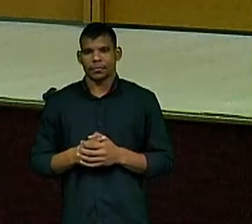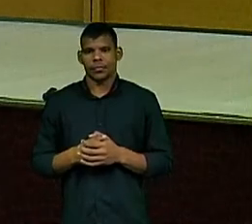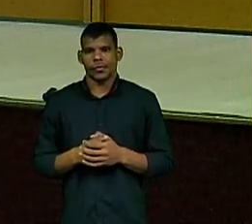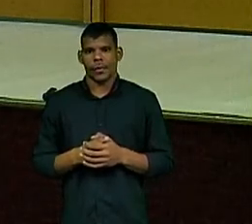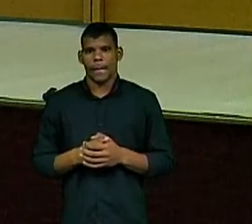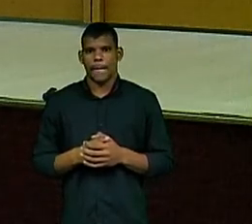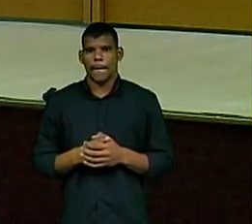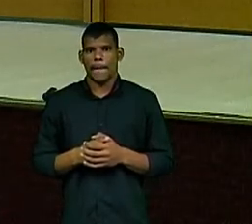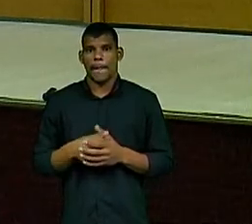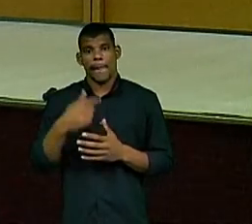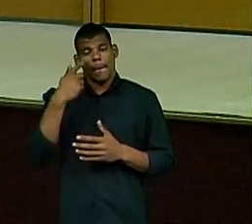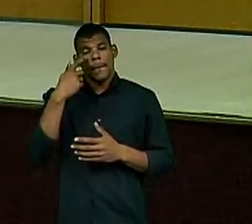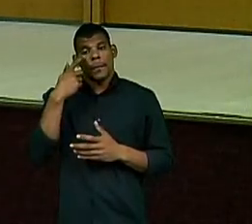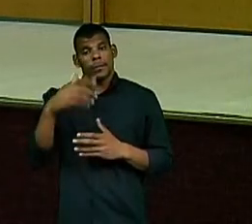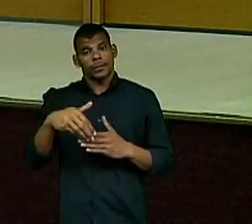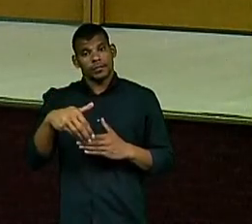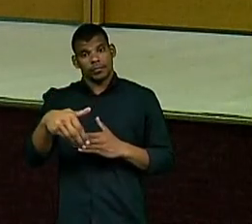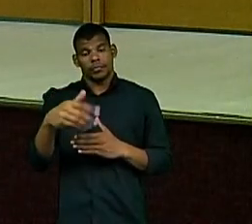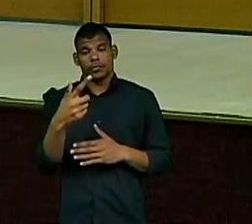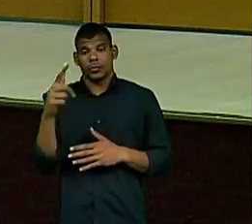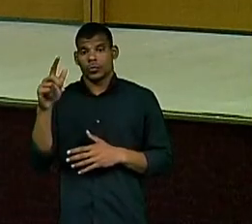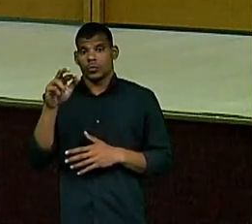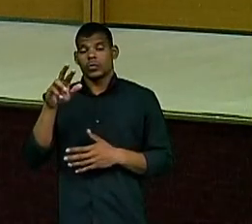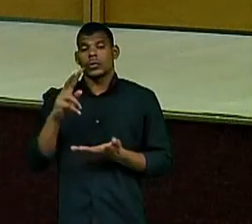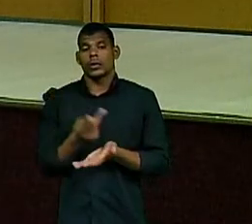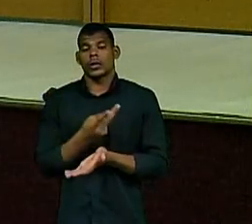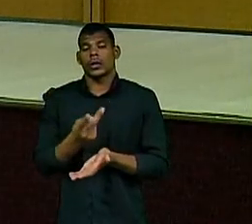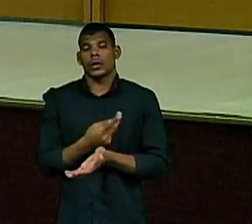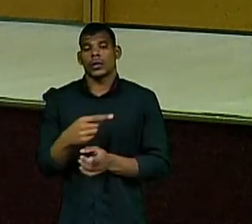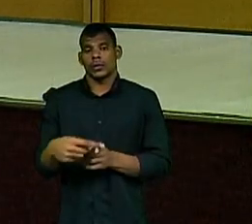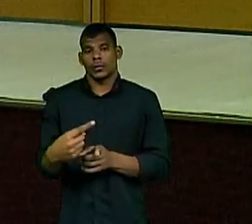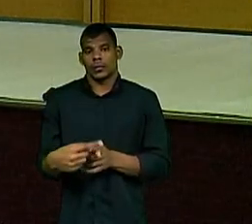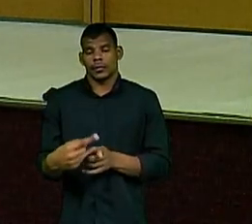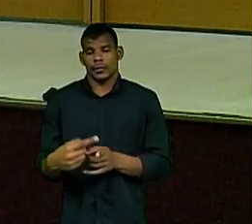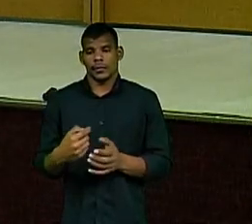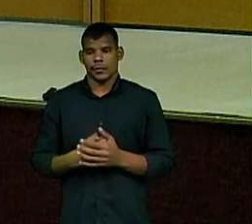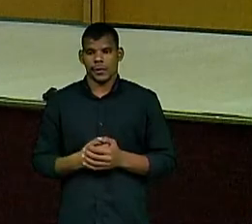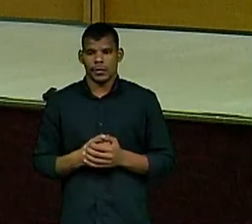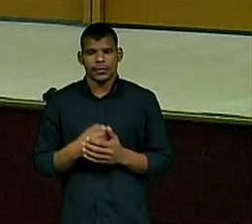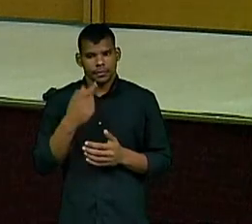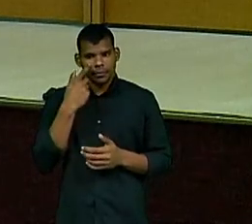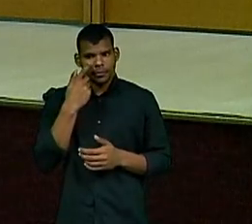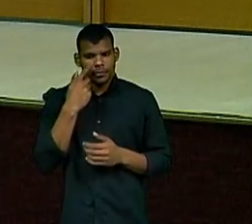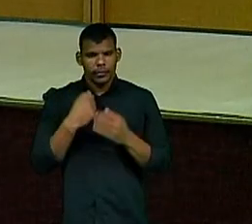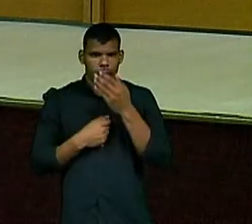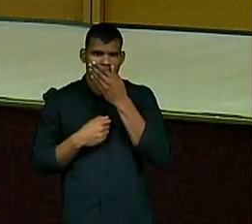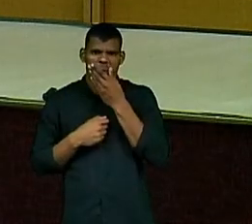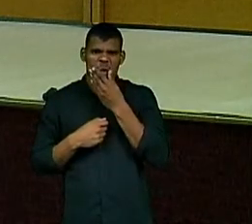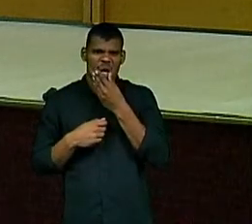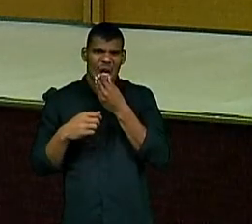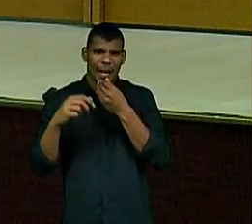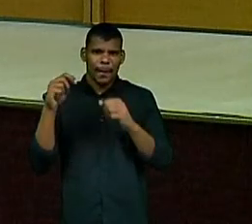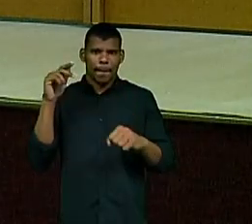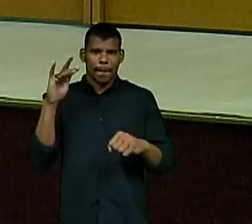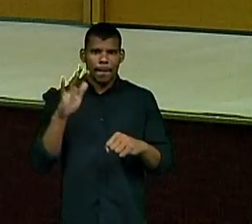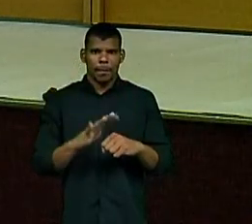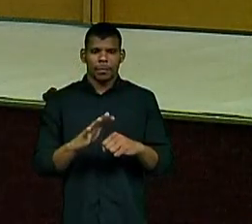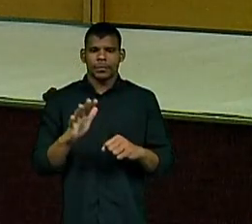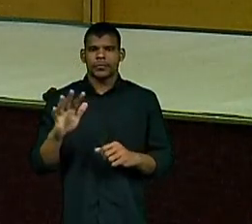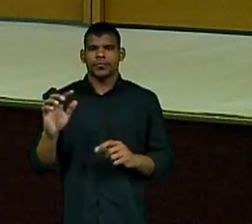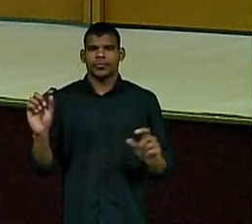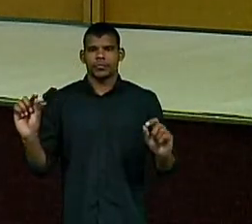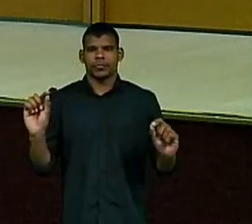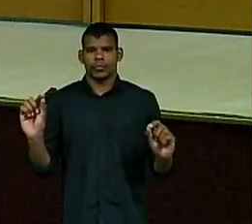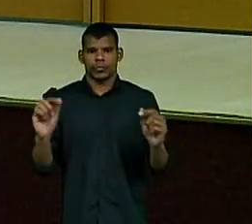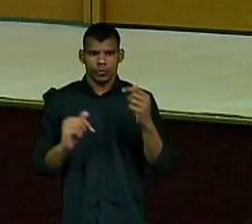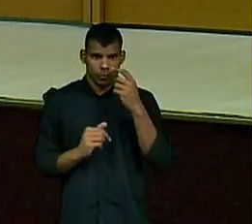vamos ver aqui as outras porque elas estão erradas rapidamente em seu conjunto os iluministas sustentavam a tese de que